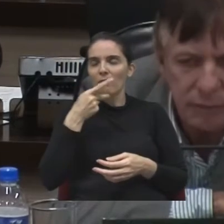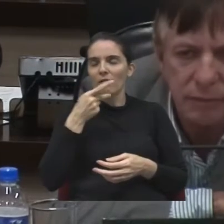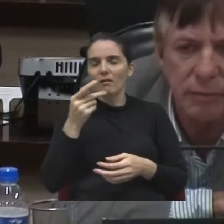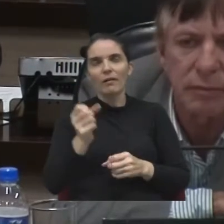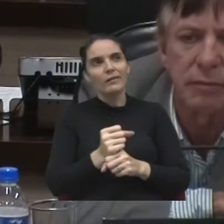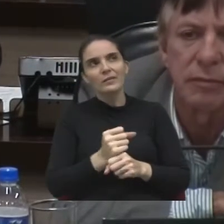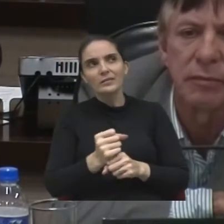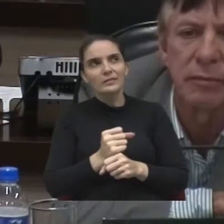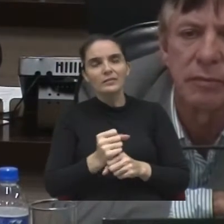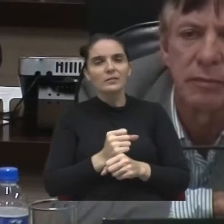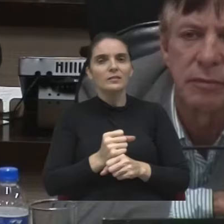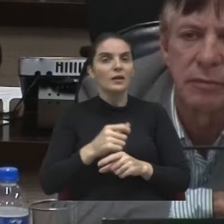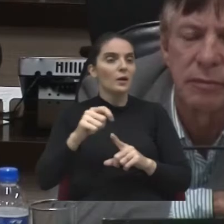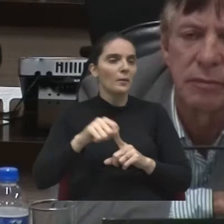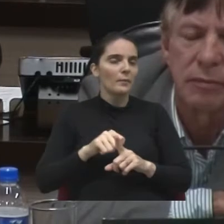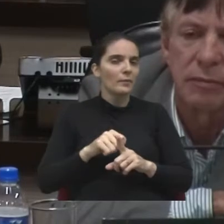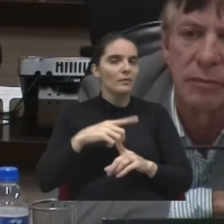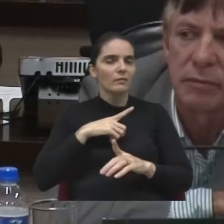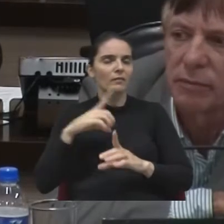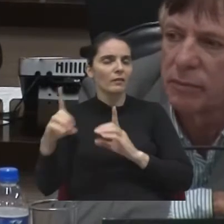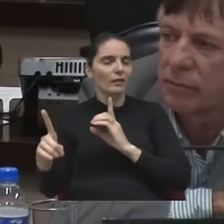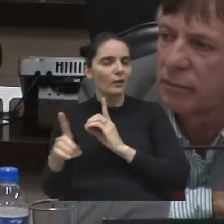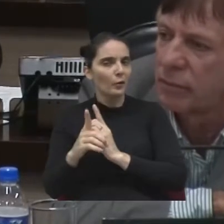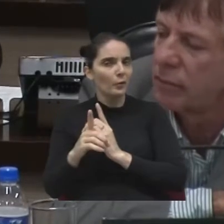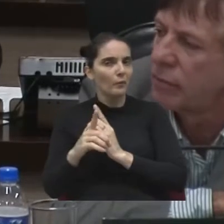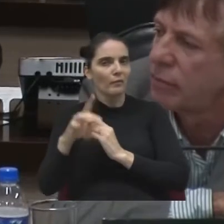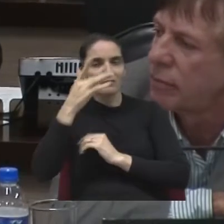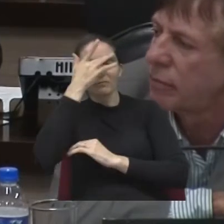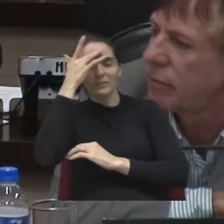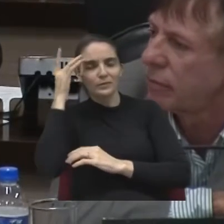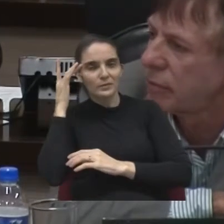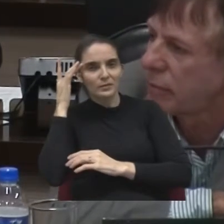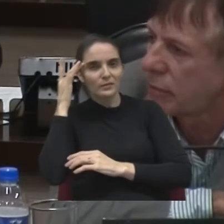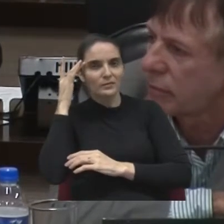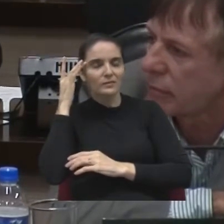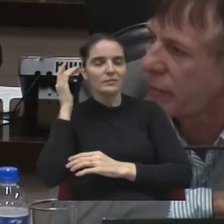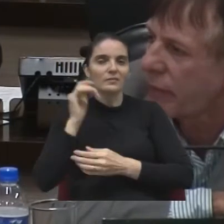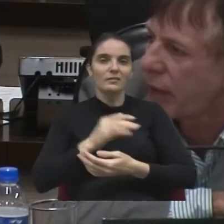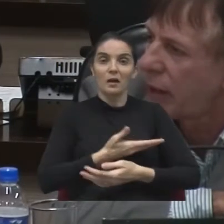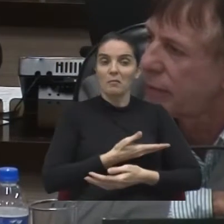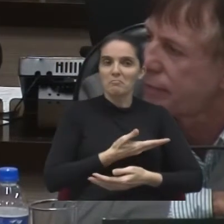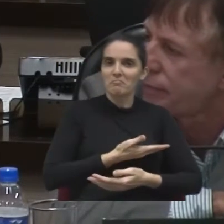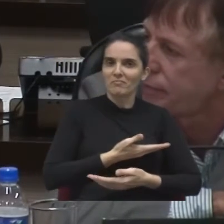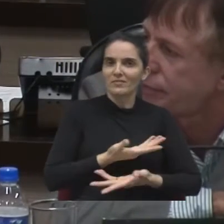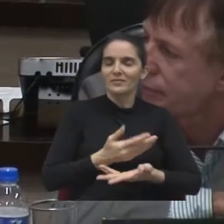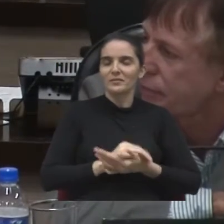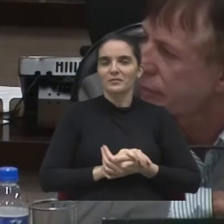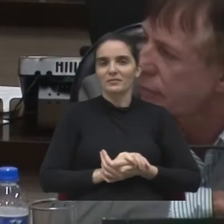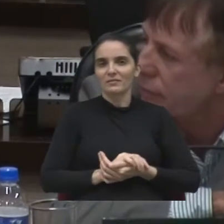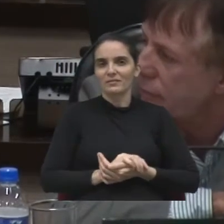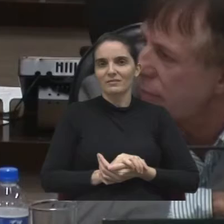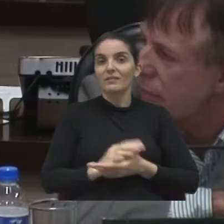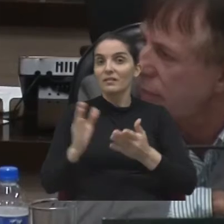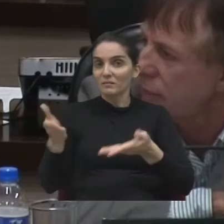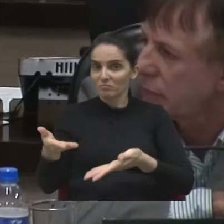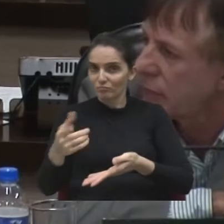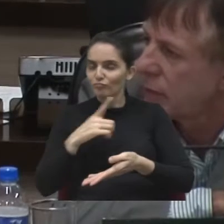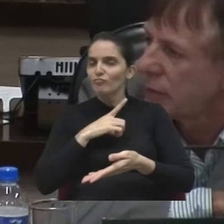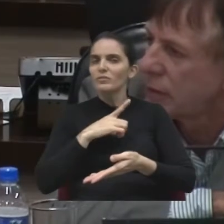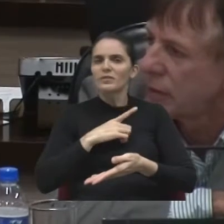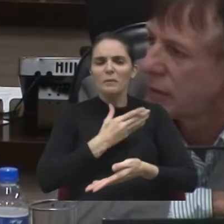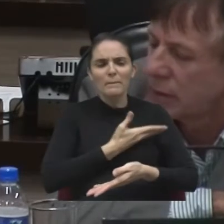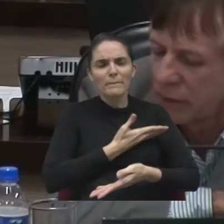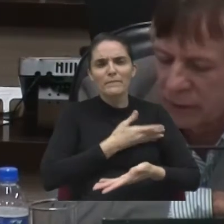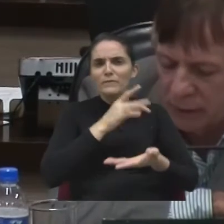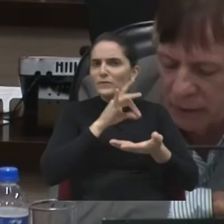mês, tem um encontro com o pessoal, com meus amigos. E até hoje ficou aquela amizade, que é uma